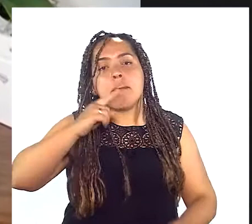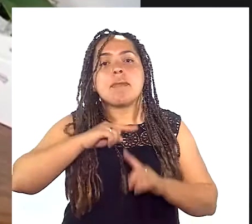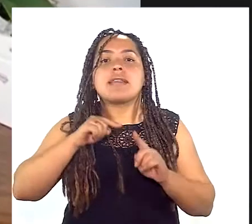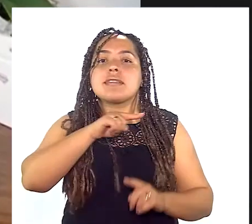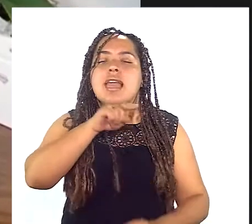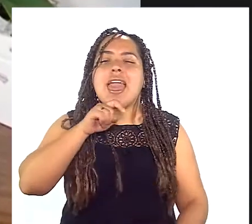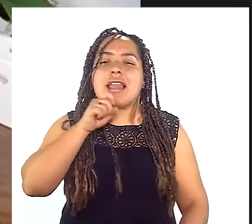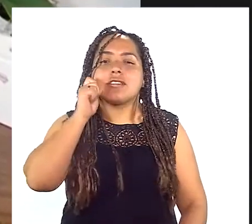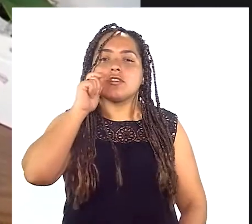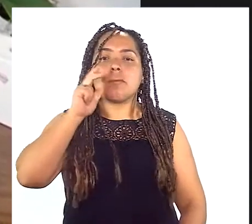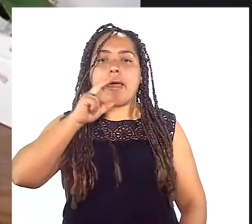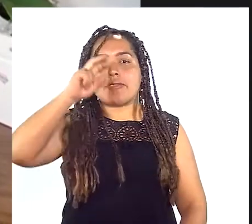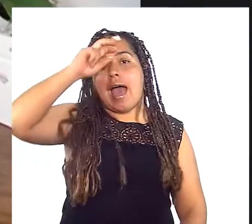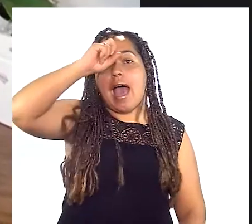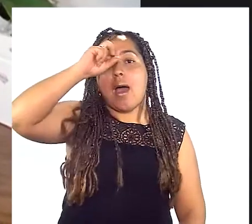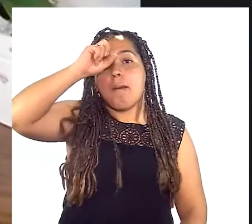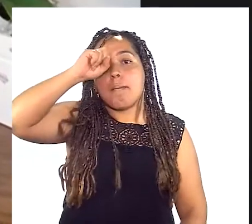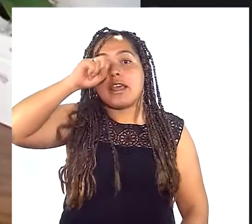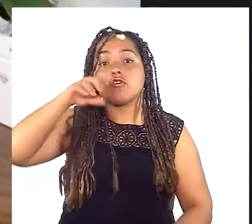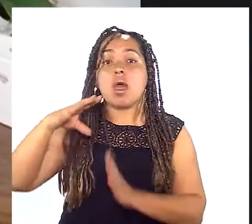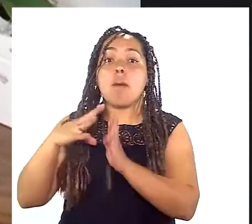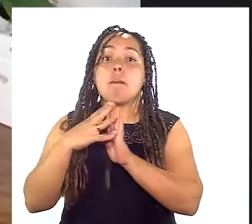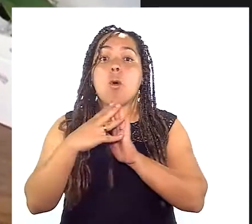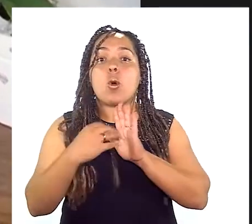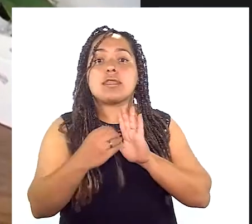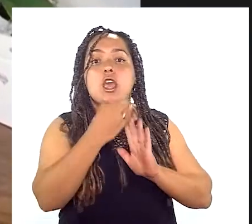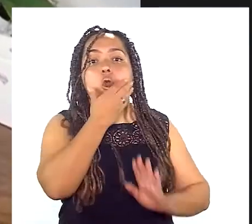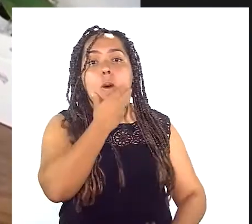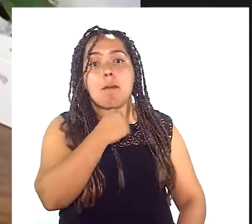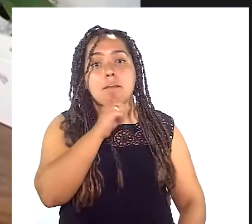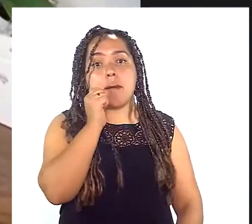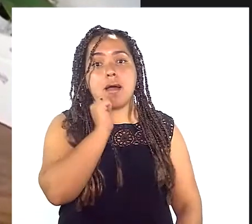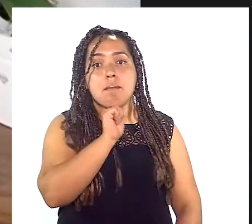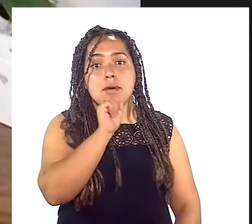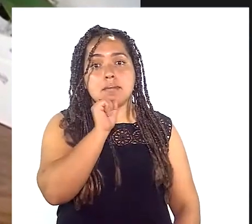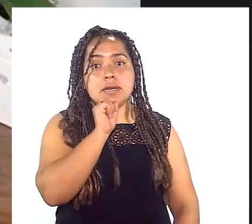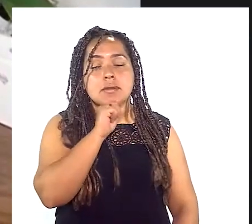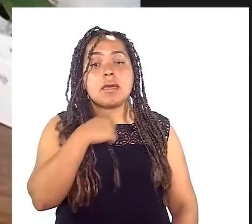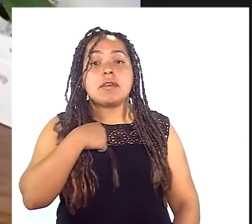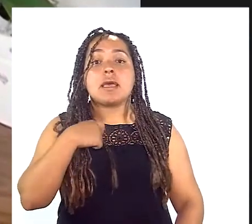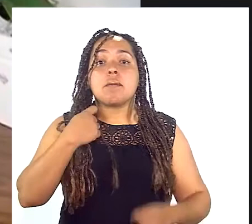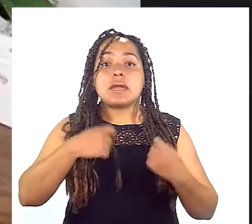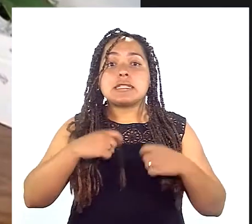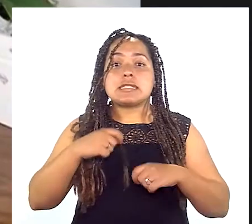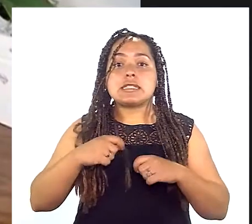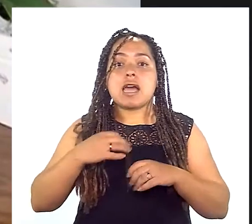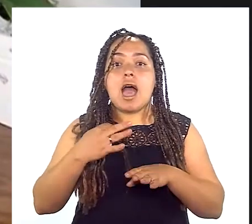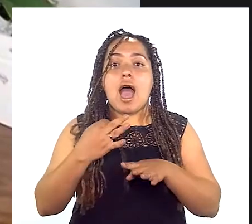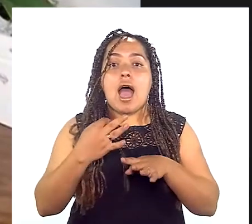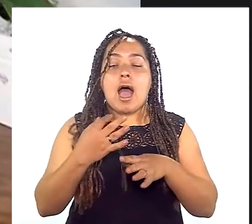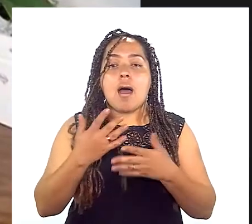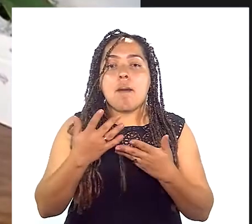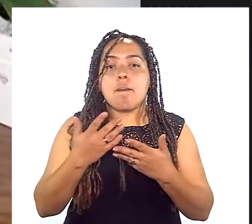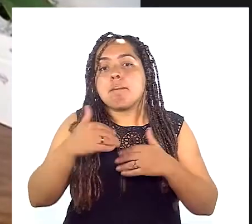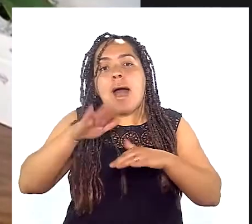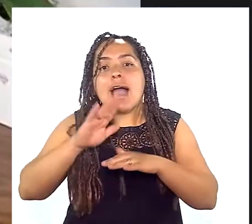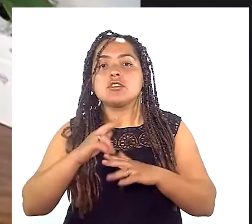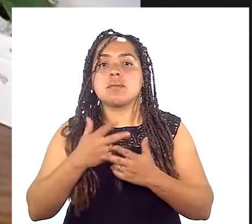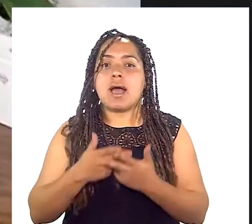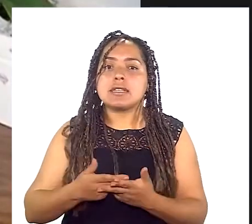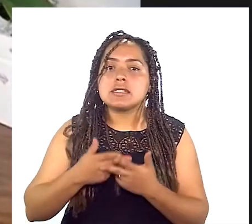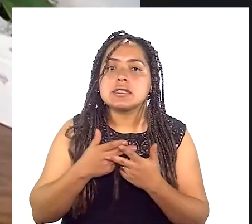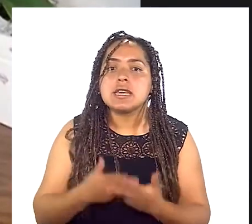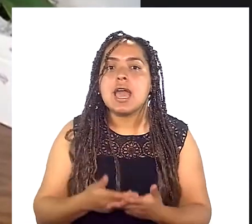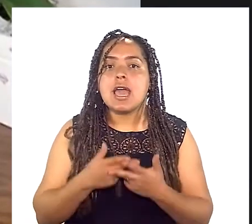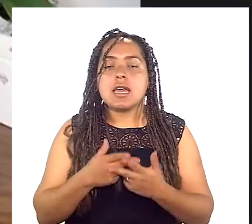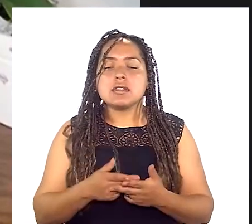elas aprendem com exemplos. Então, a gente também ser um pouco mais tolerante, mais paciente. E, na verdade, a